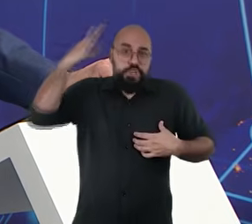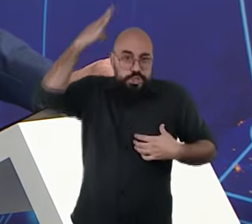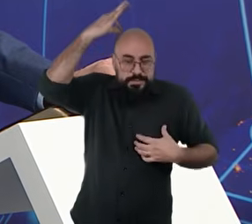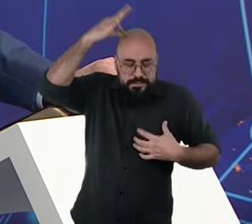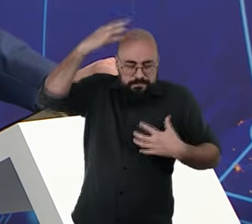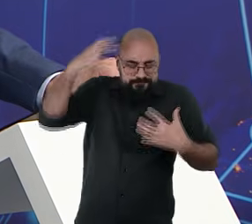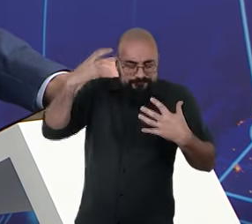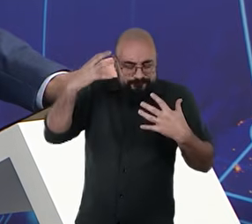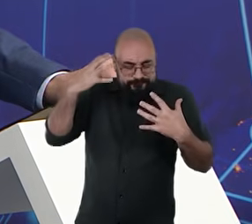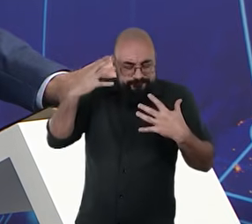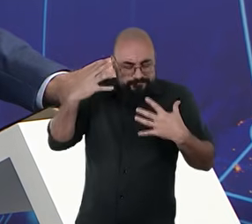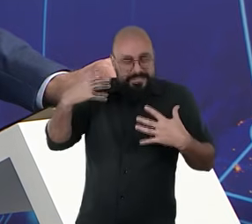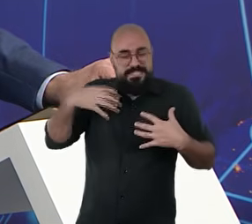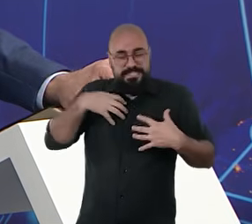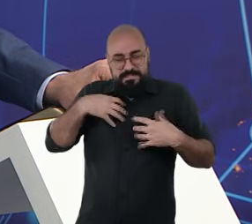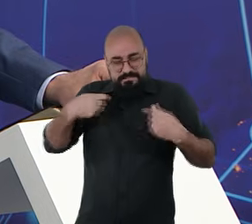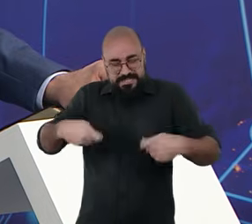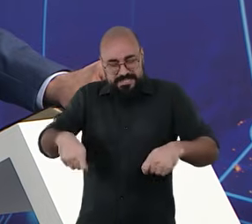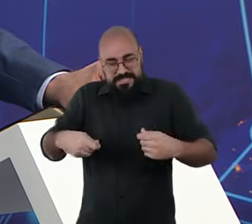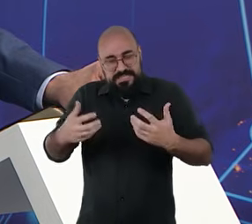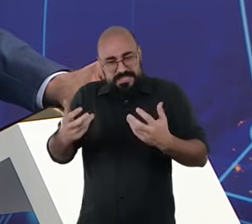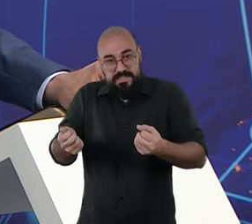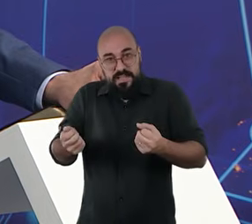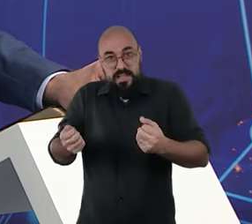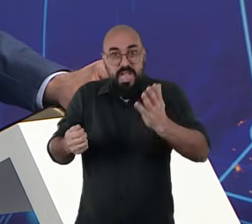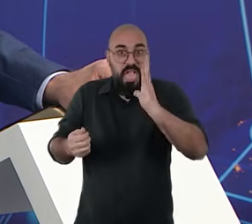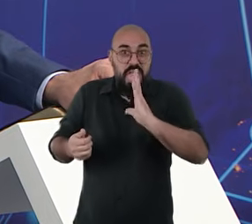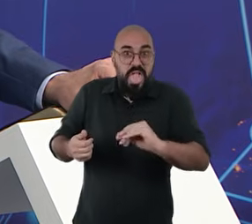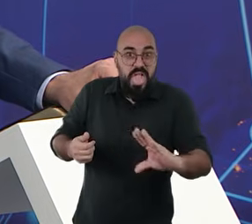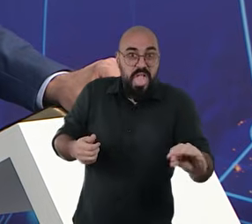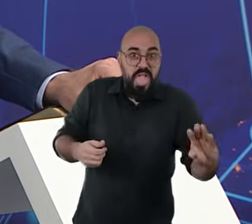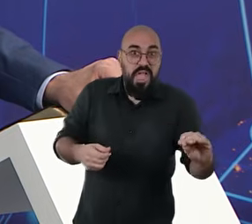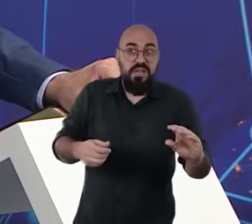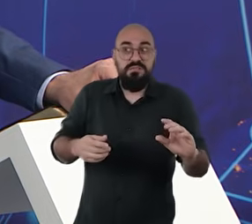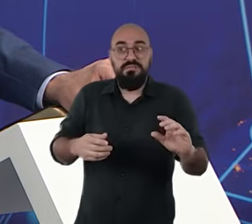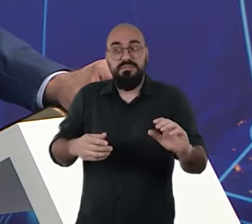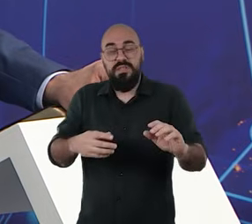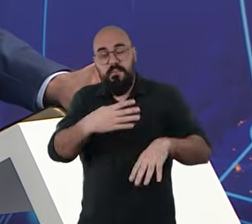está tocando em você. Não deixa para amanhã. Não deixa para